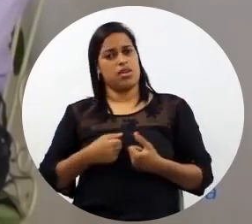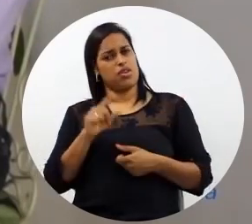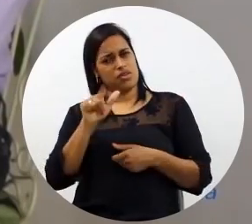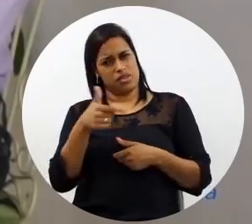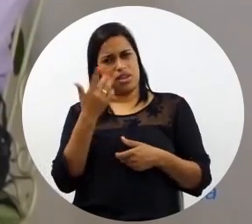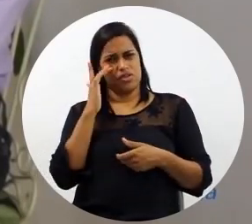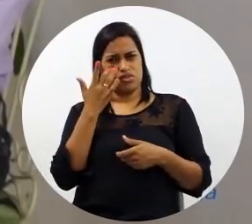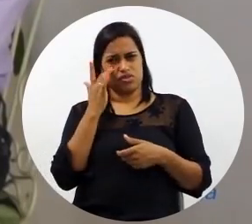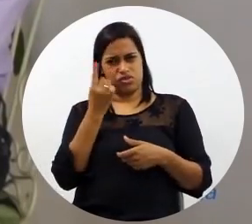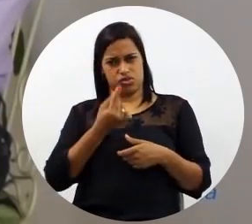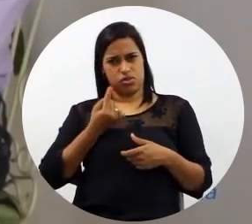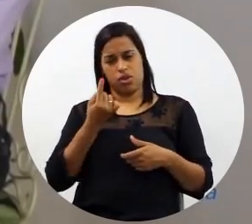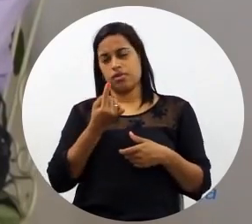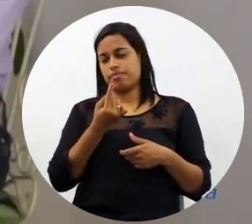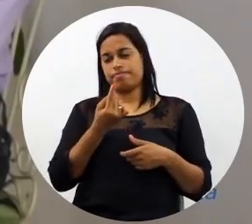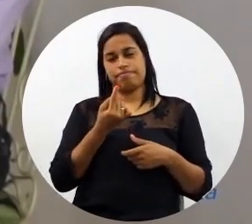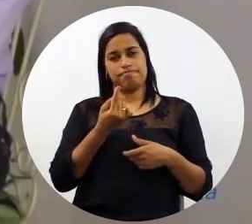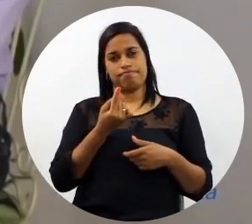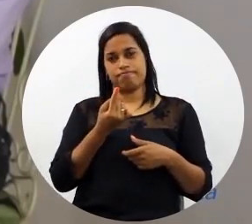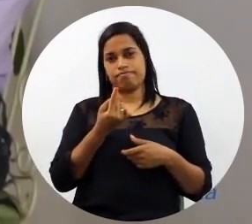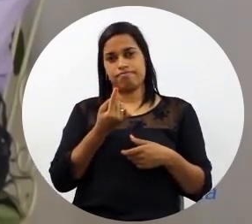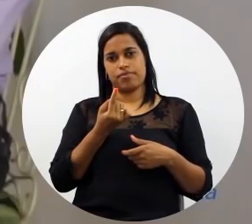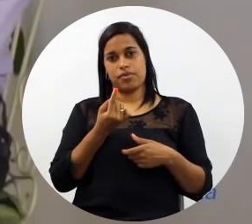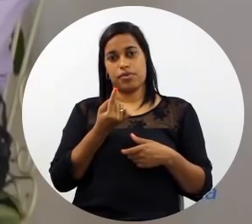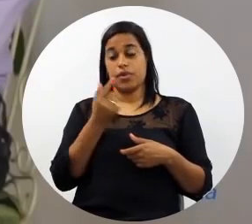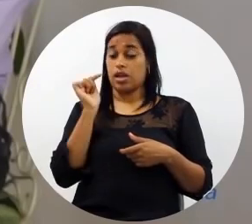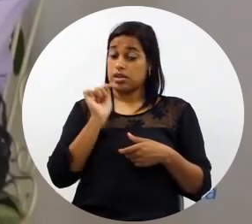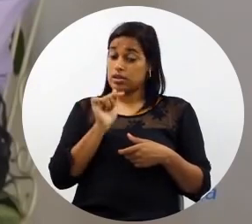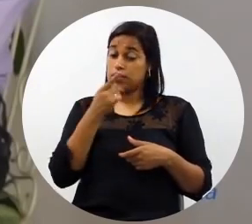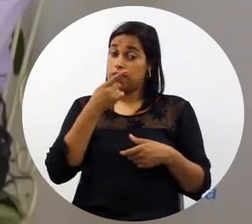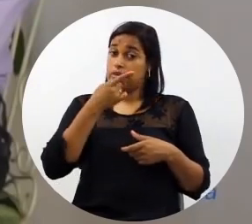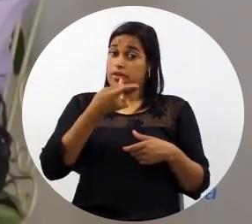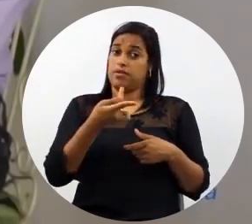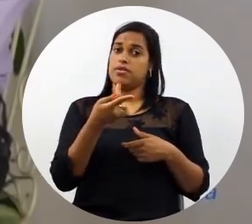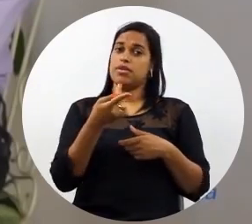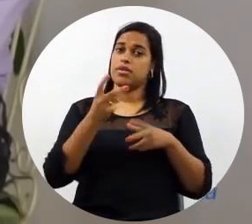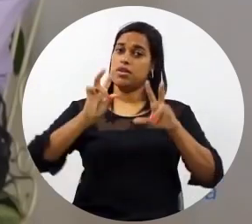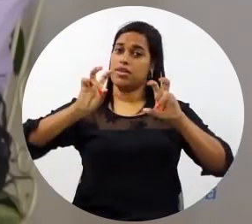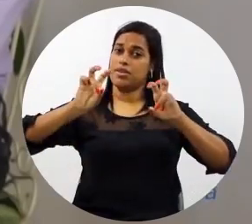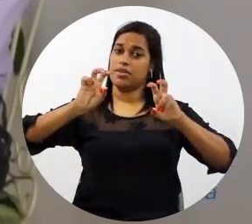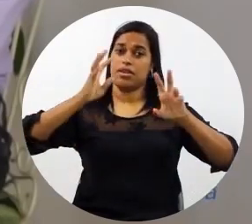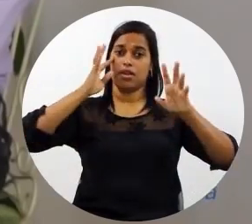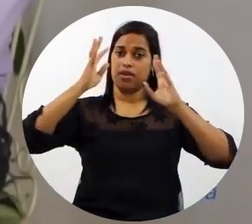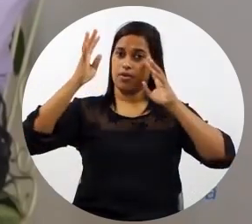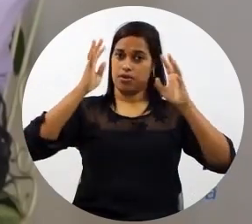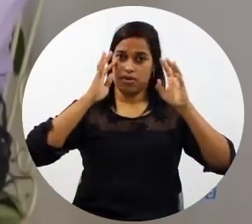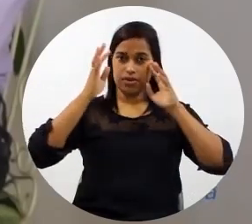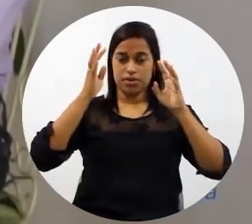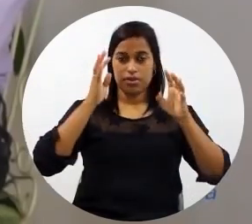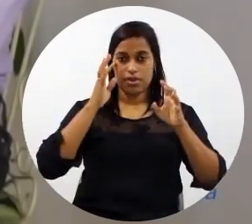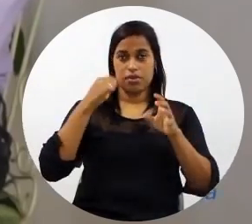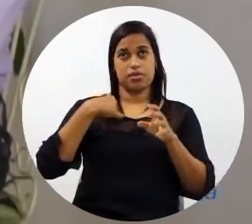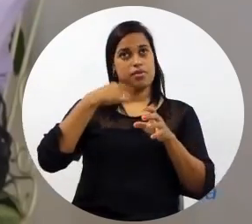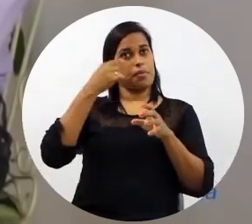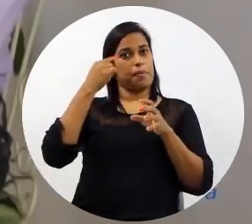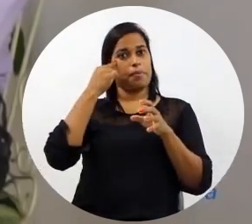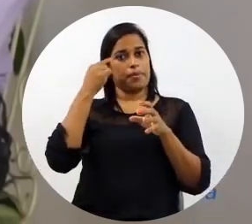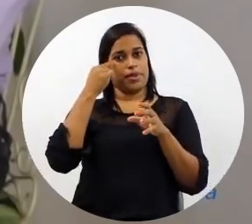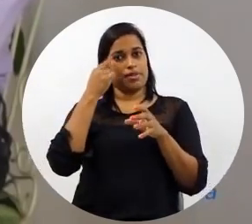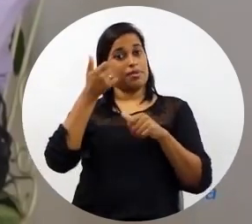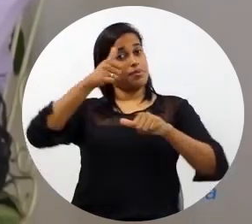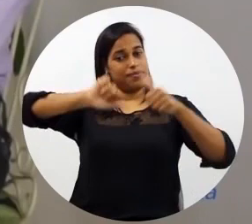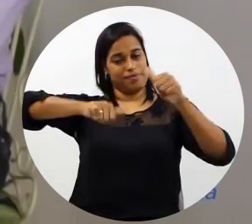isso? Quando a gente passa, e é por isso que a gente está falando sobre teoria, né? Isso. Quando a gente passa